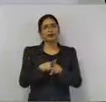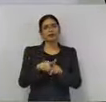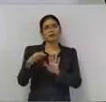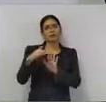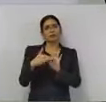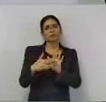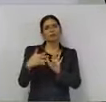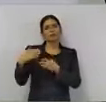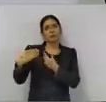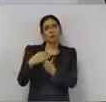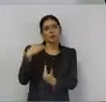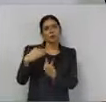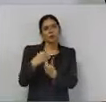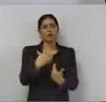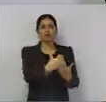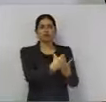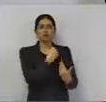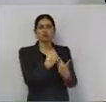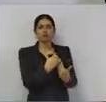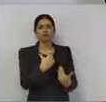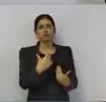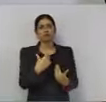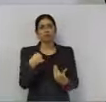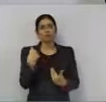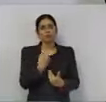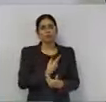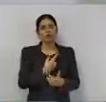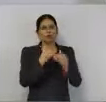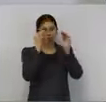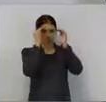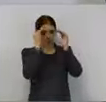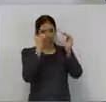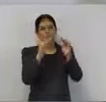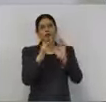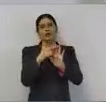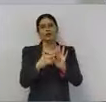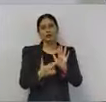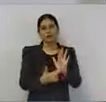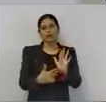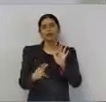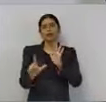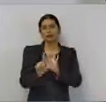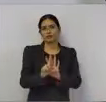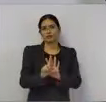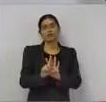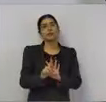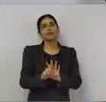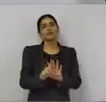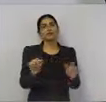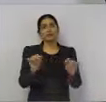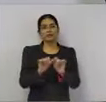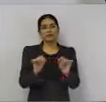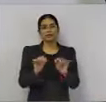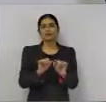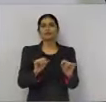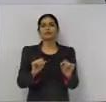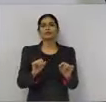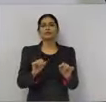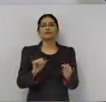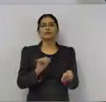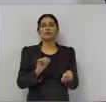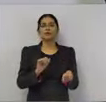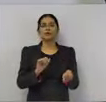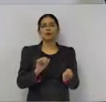também nos orientar, cumprindo todos os rigores da norma e fazendo uma sinalização que possa prevenir qualquer